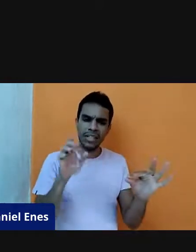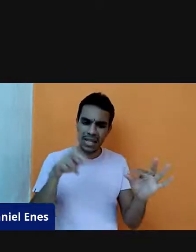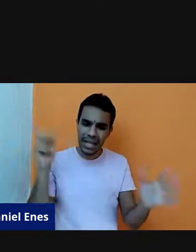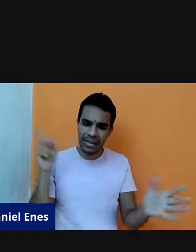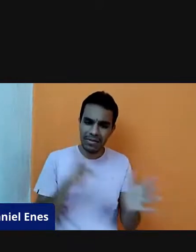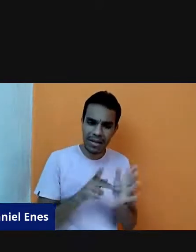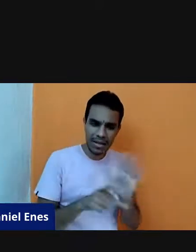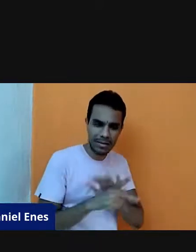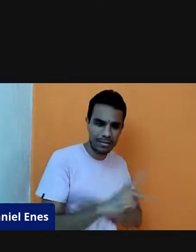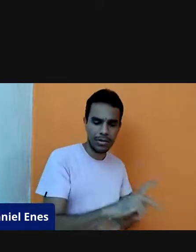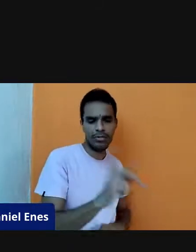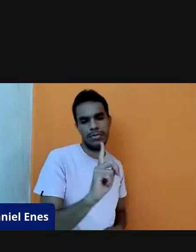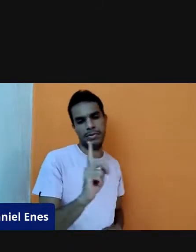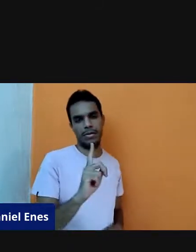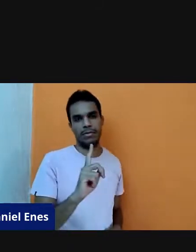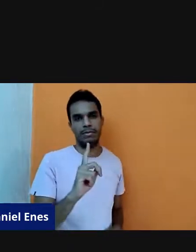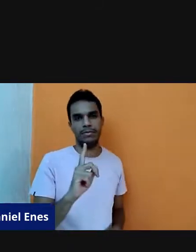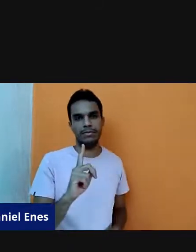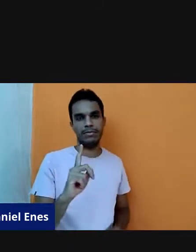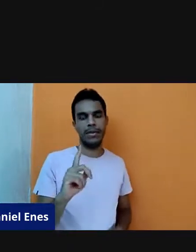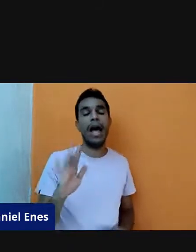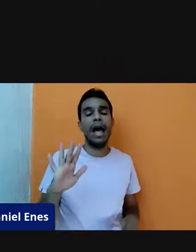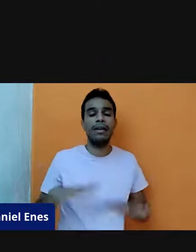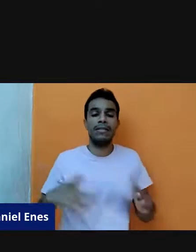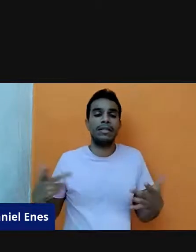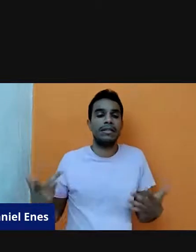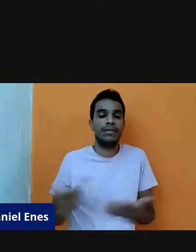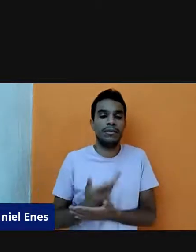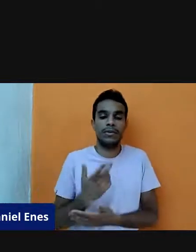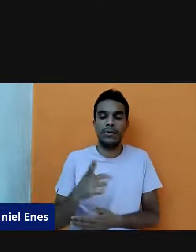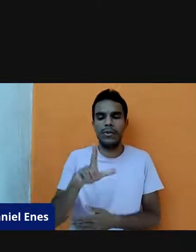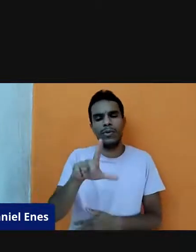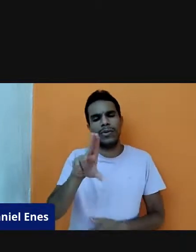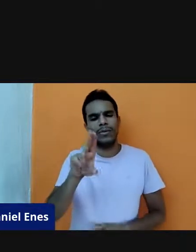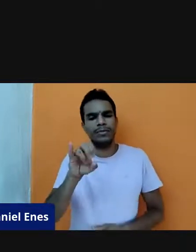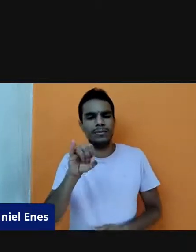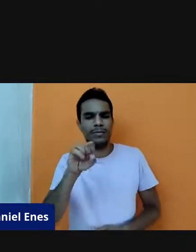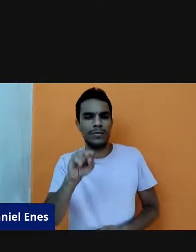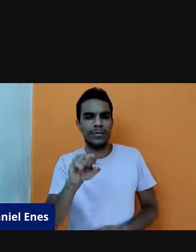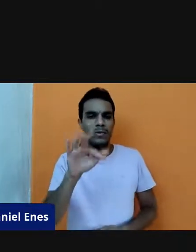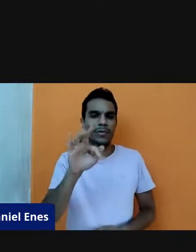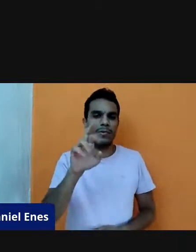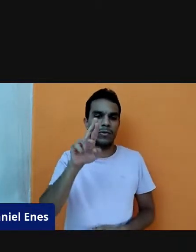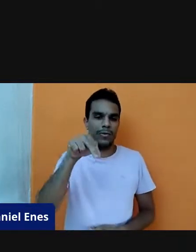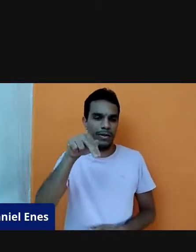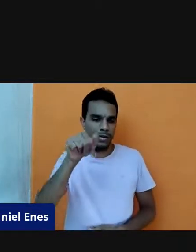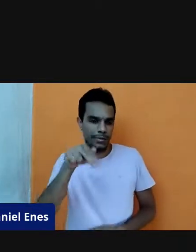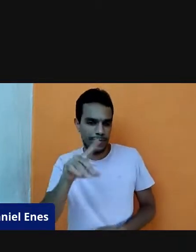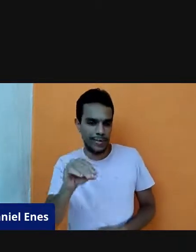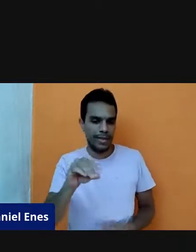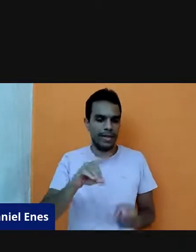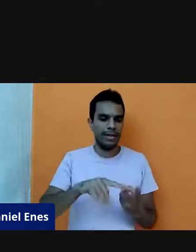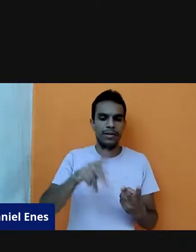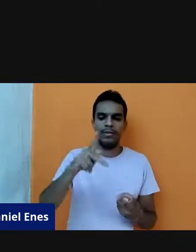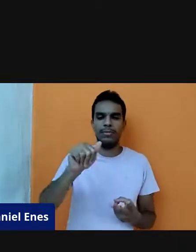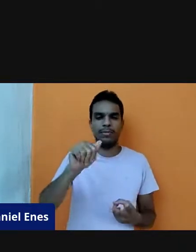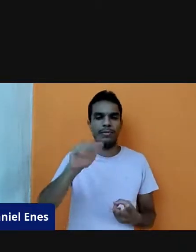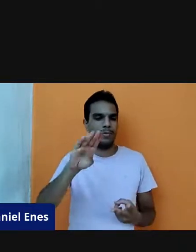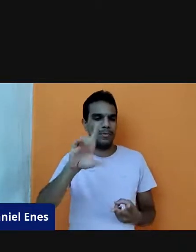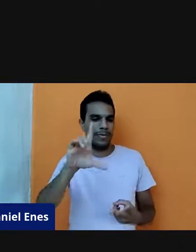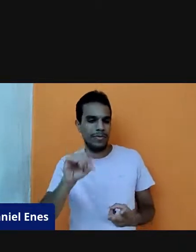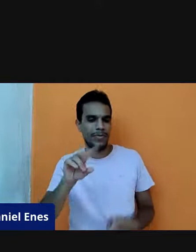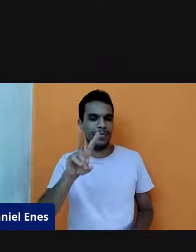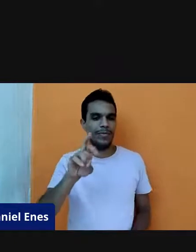né? Não são delas, como acontece com o Luiz Fernando Veríssimo, com o Pablo Neruda. E antes de